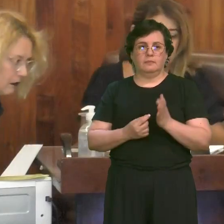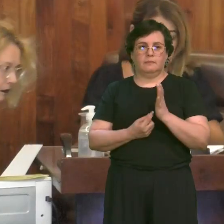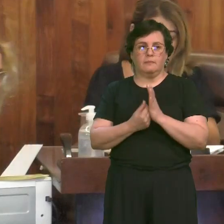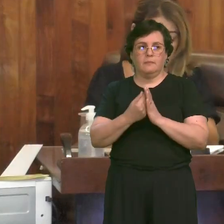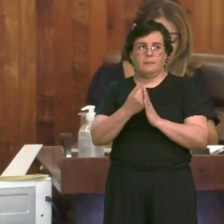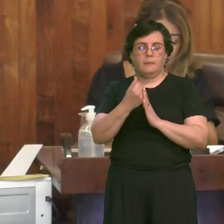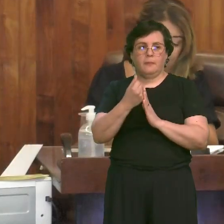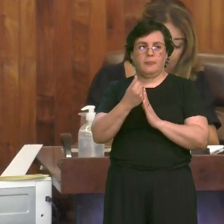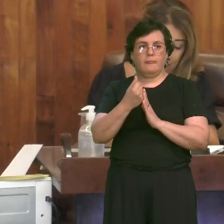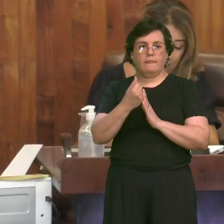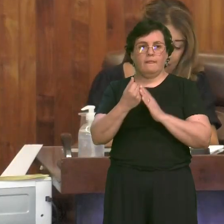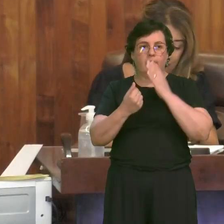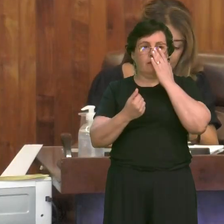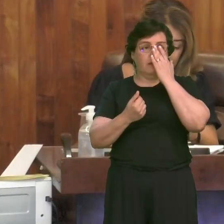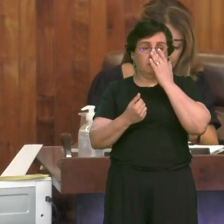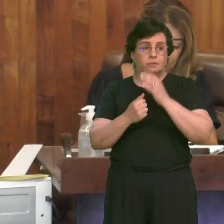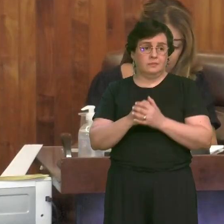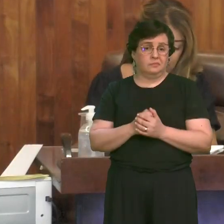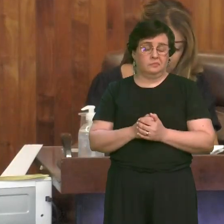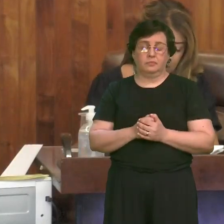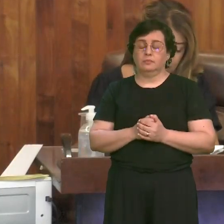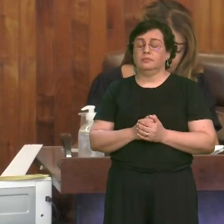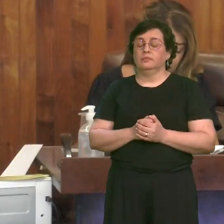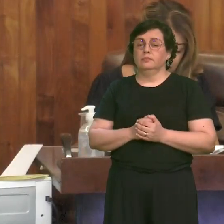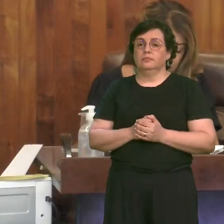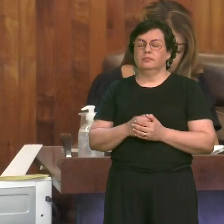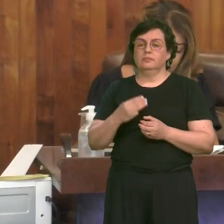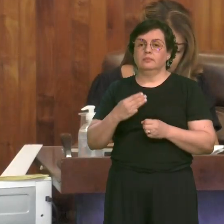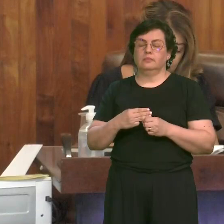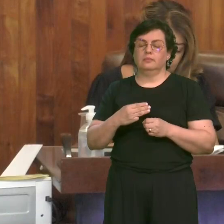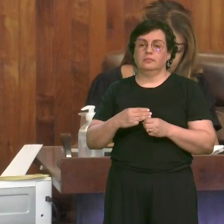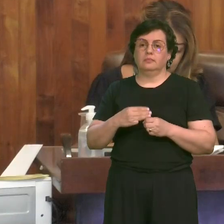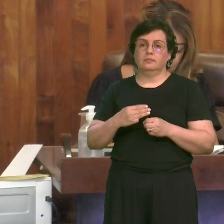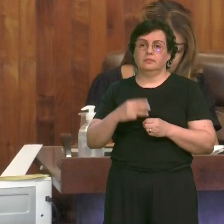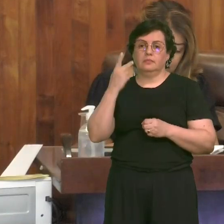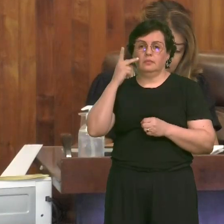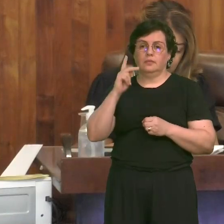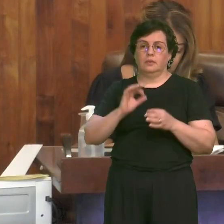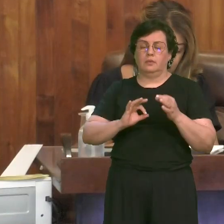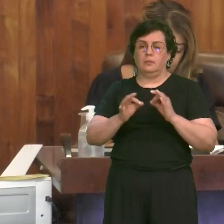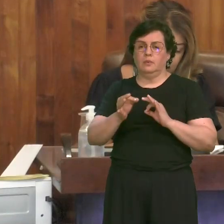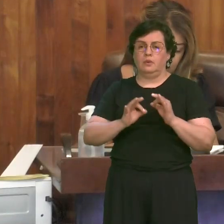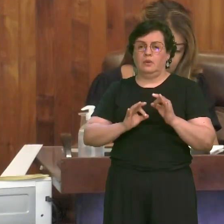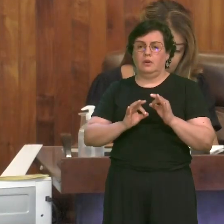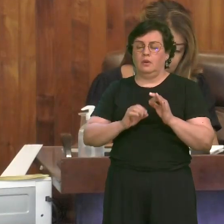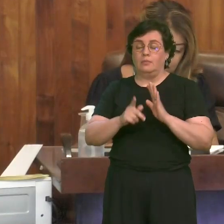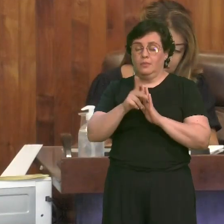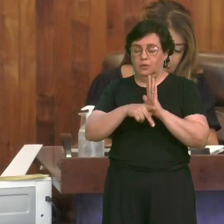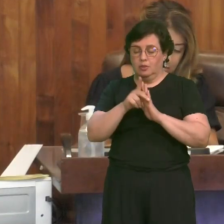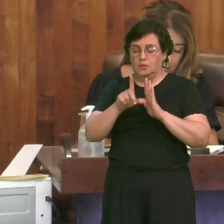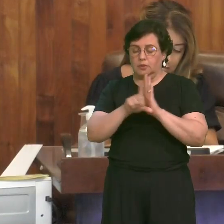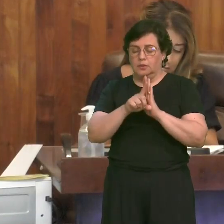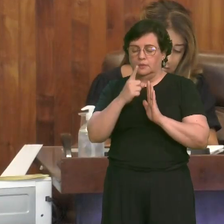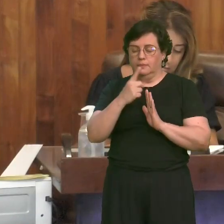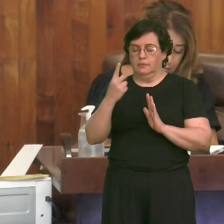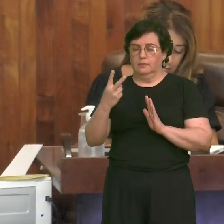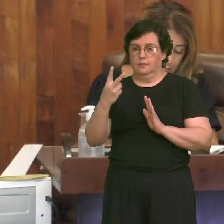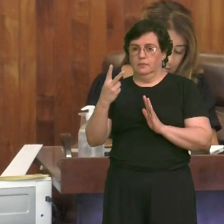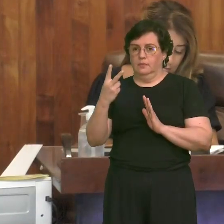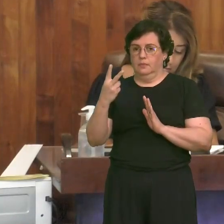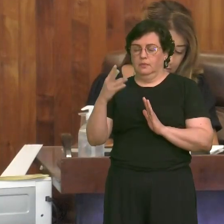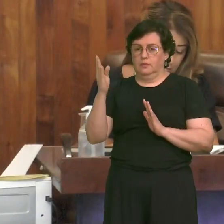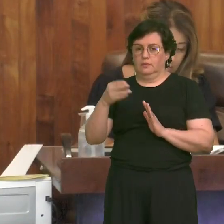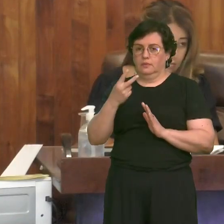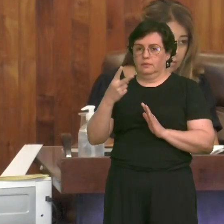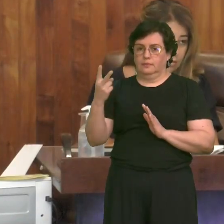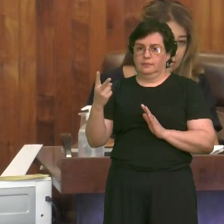orçamento Geral do município através do projeto de lei 112 de 2022 com